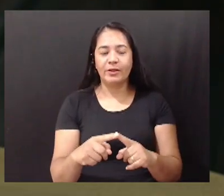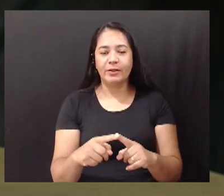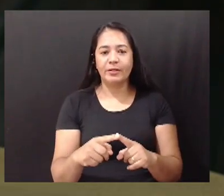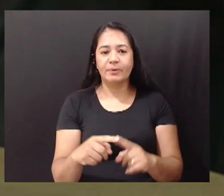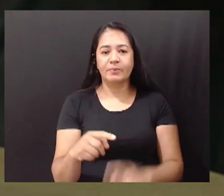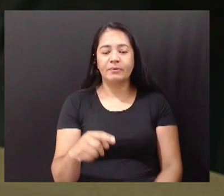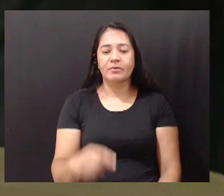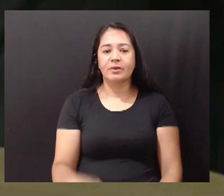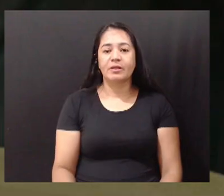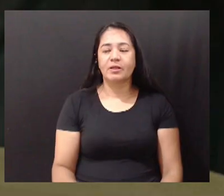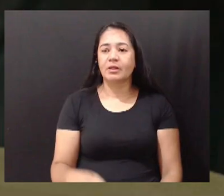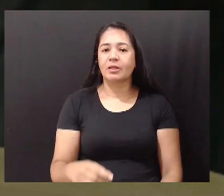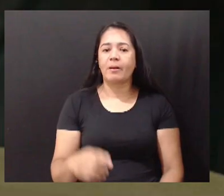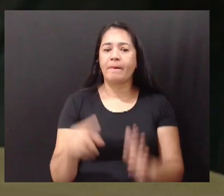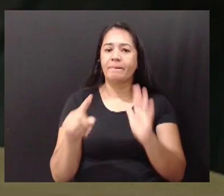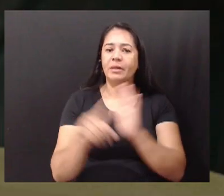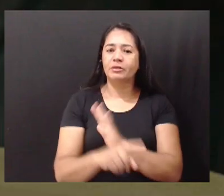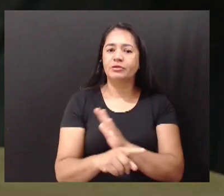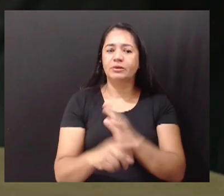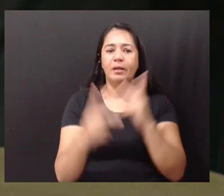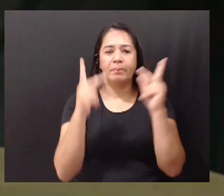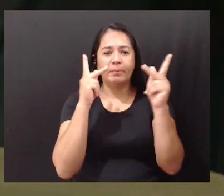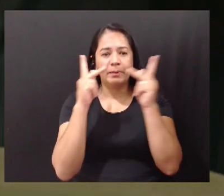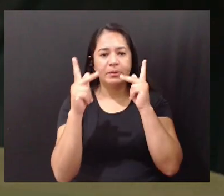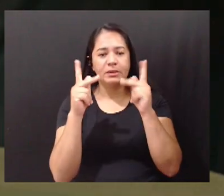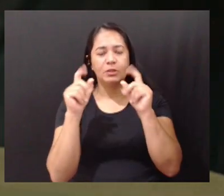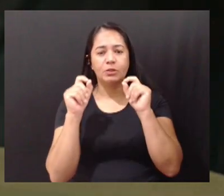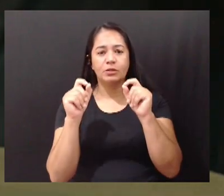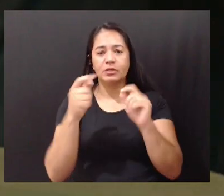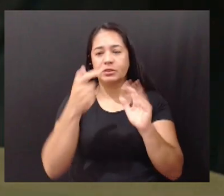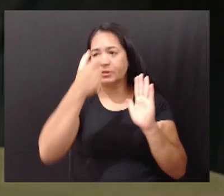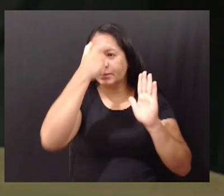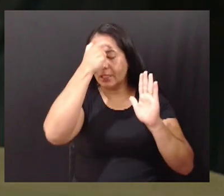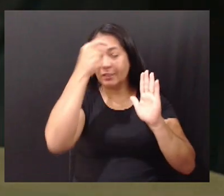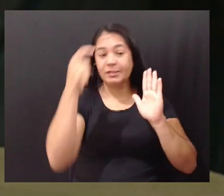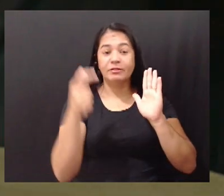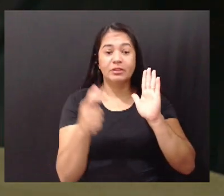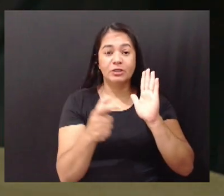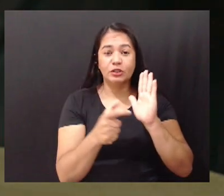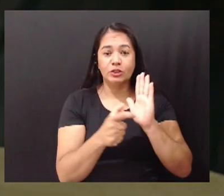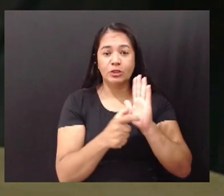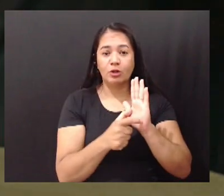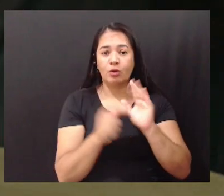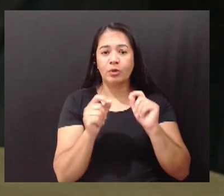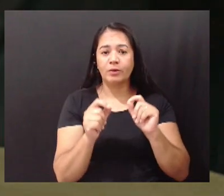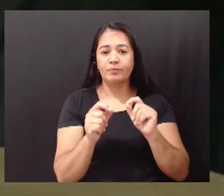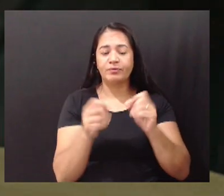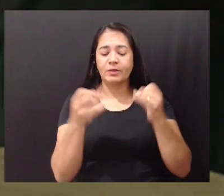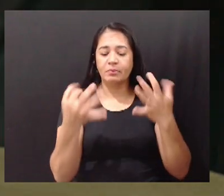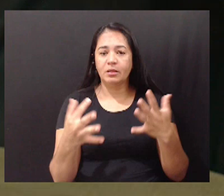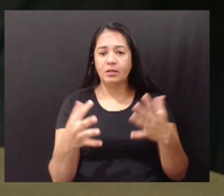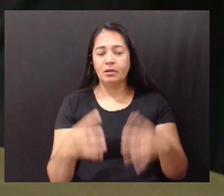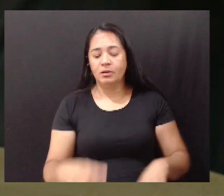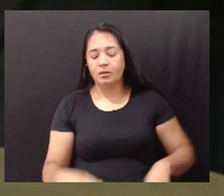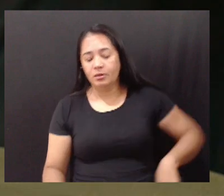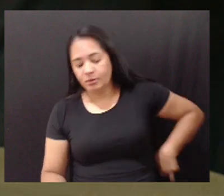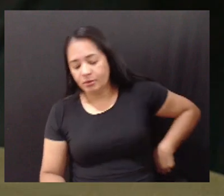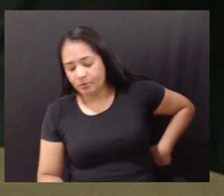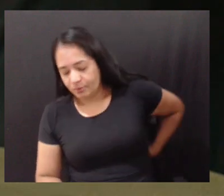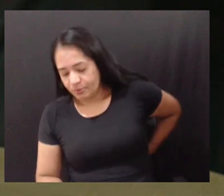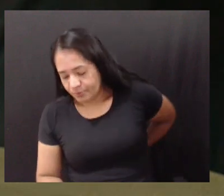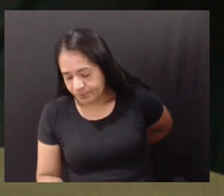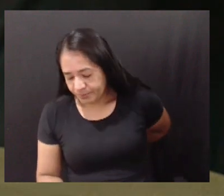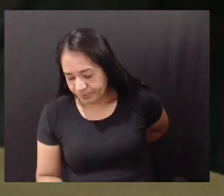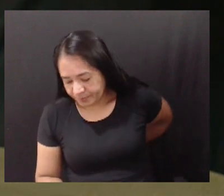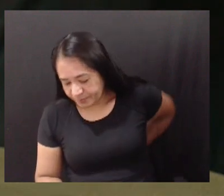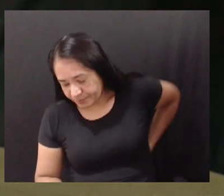Beatriz explicasse para a gente essa questão da inteligência artificial, né? Vamos falar também tudo junto ali do GPS,